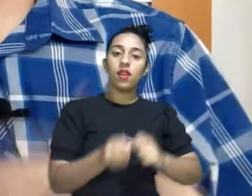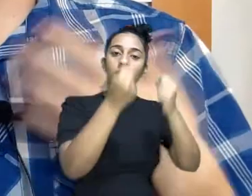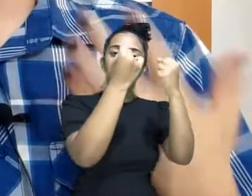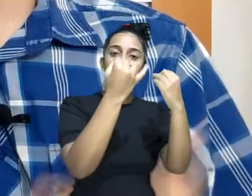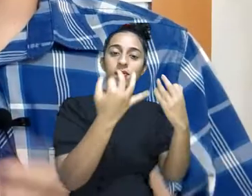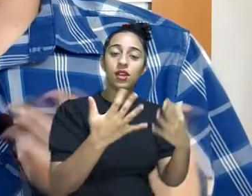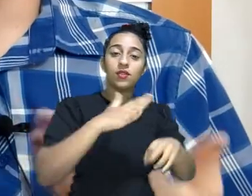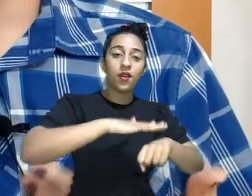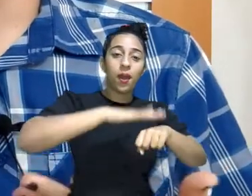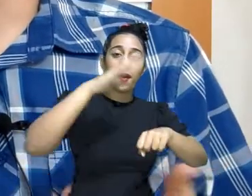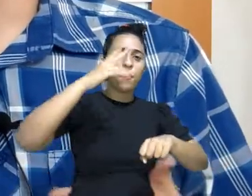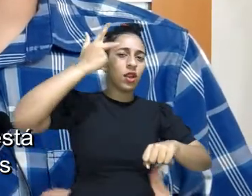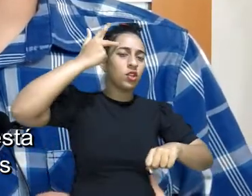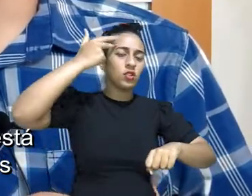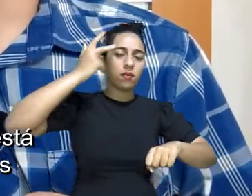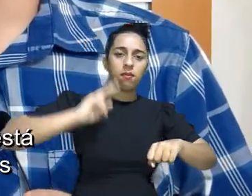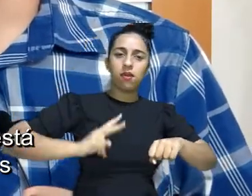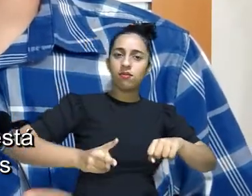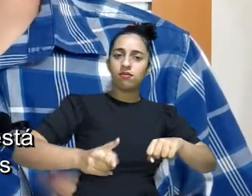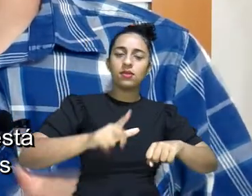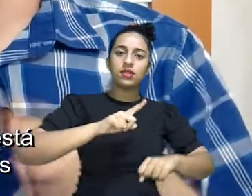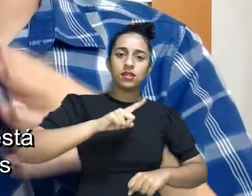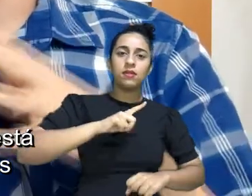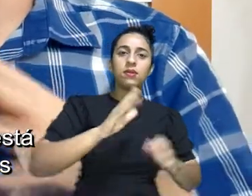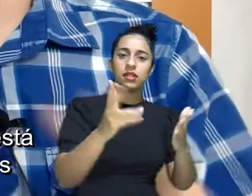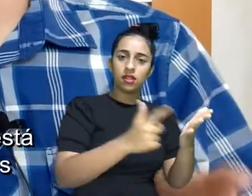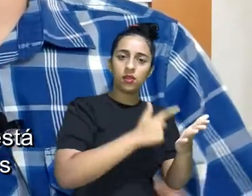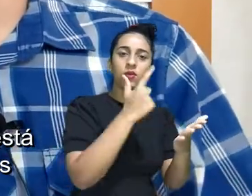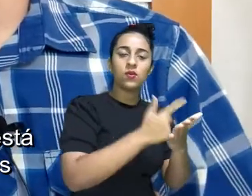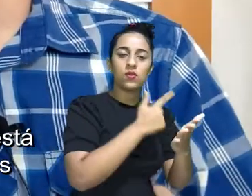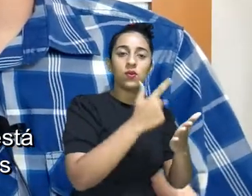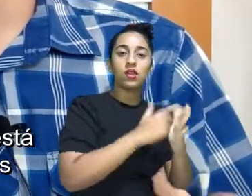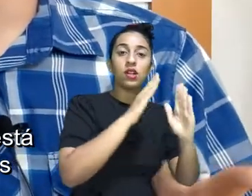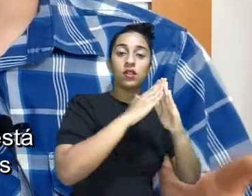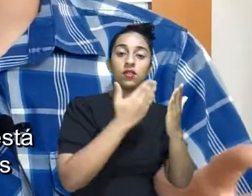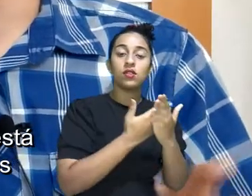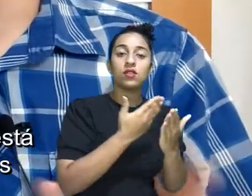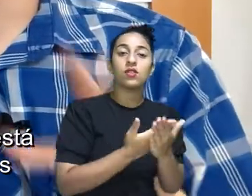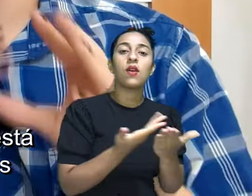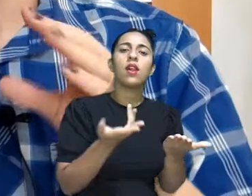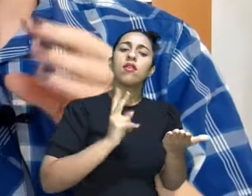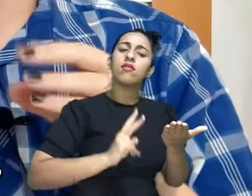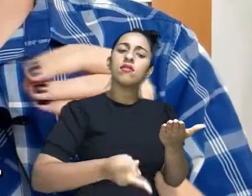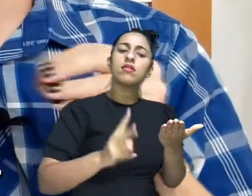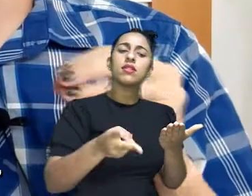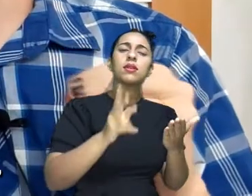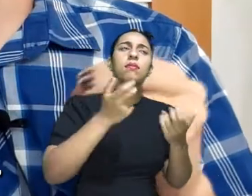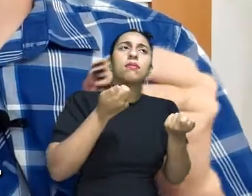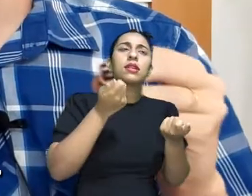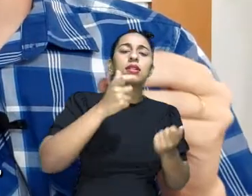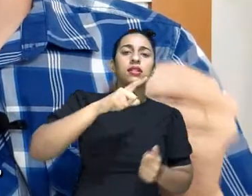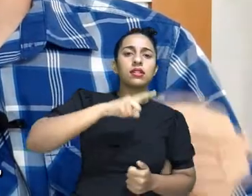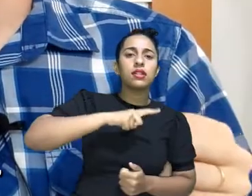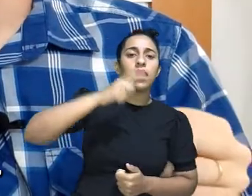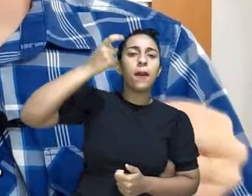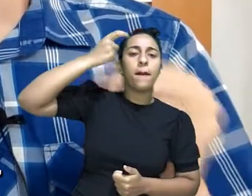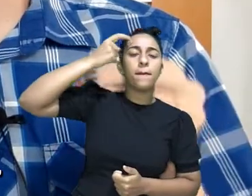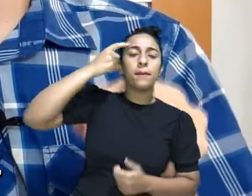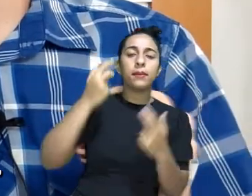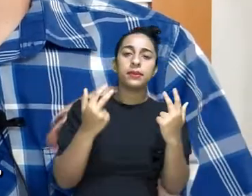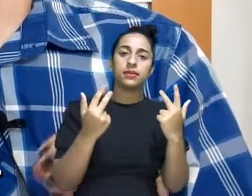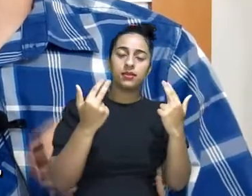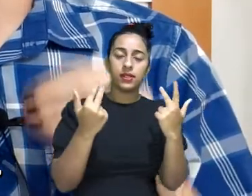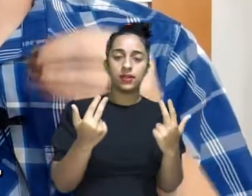a narrativa mais tradicional sobre a independência do Brasil que a que tá na grande maioria dos livros didáticos segue um raciocínio muitos